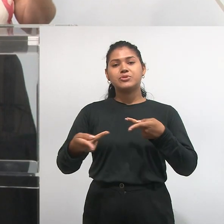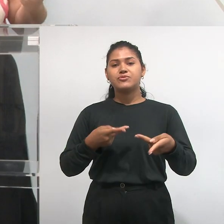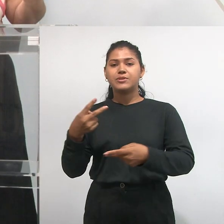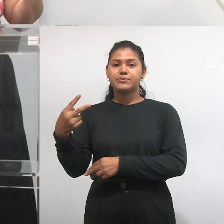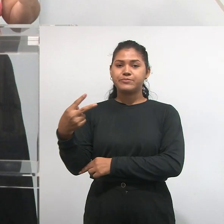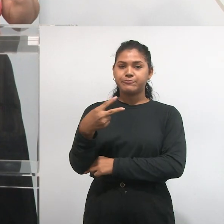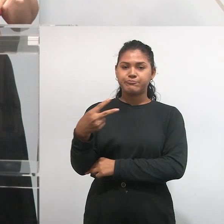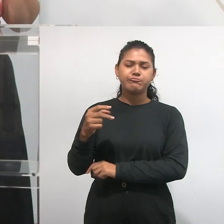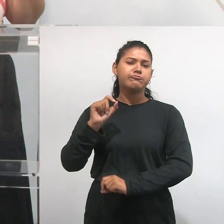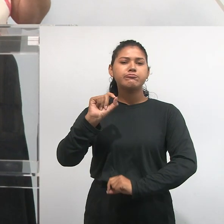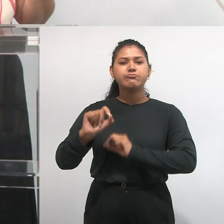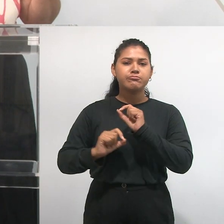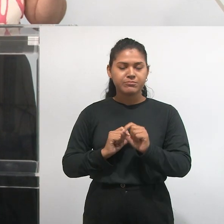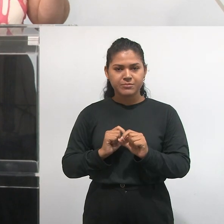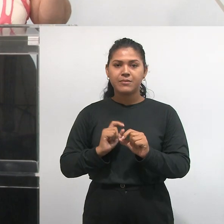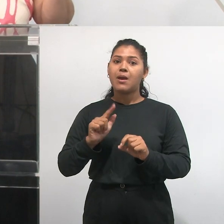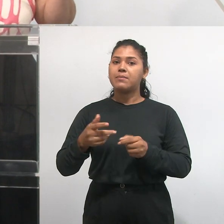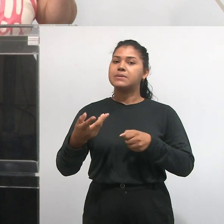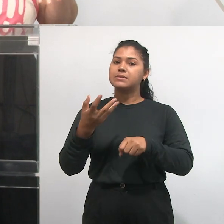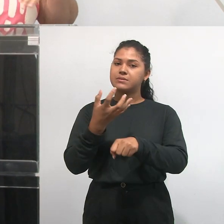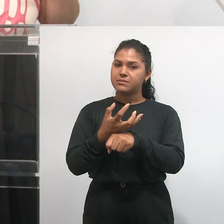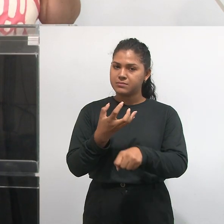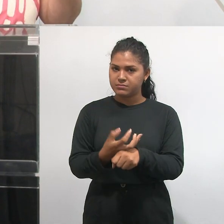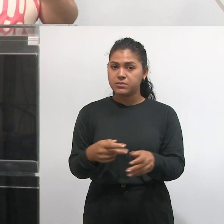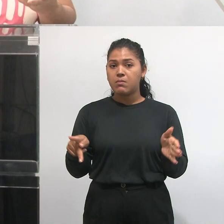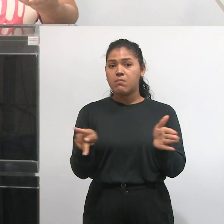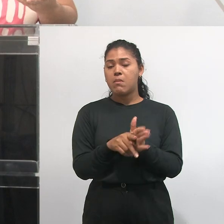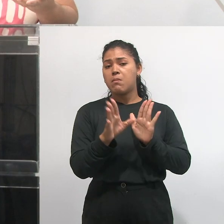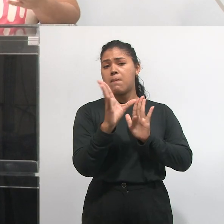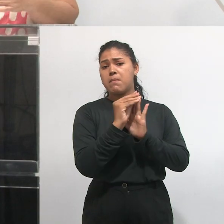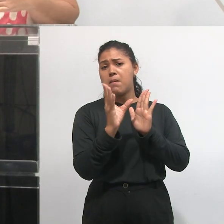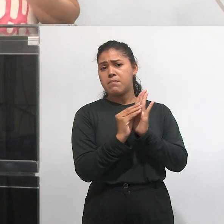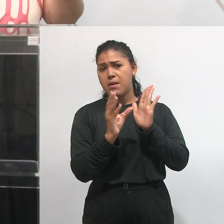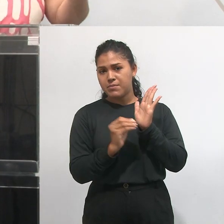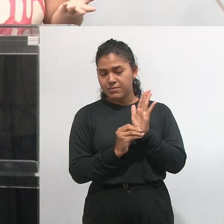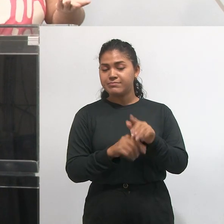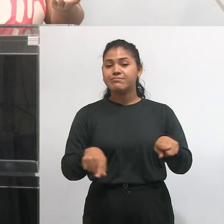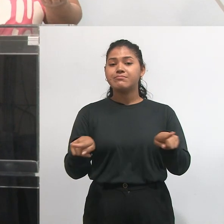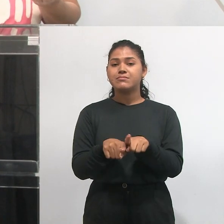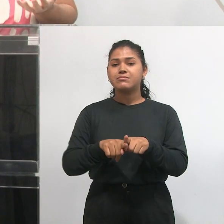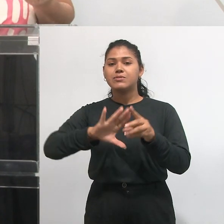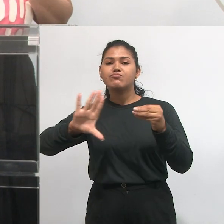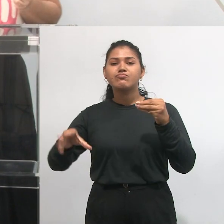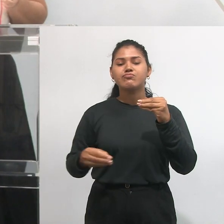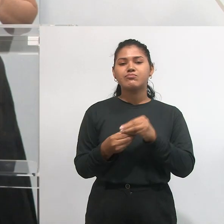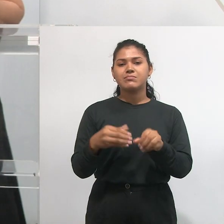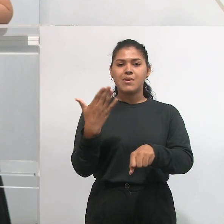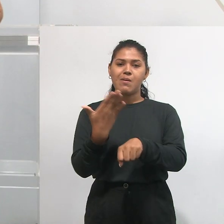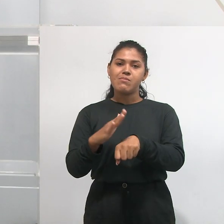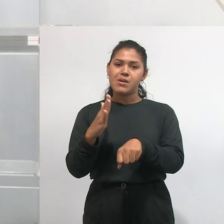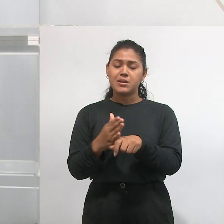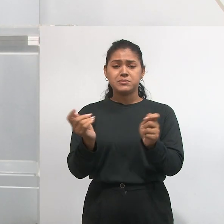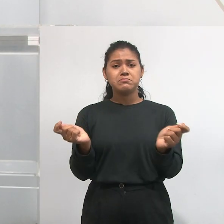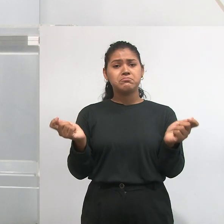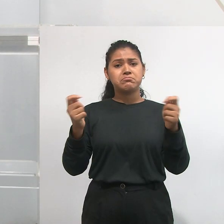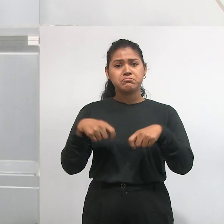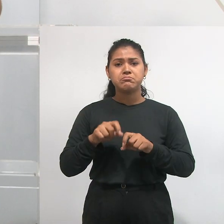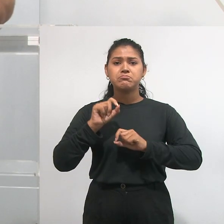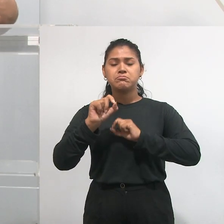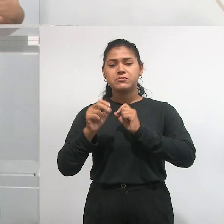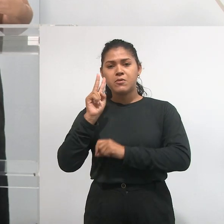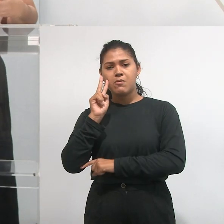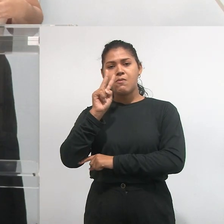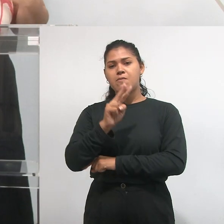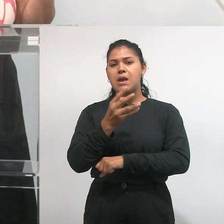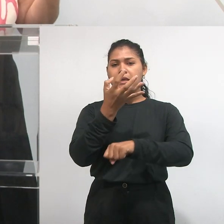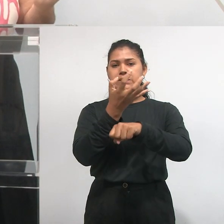uma disciplina dinâmica de conteúdos, é uma disciplina prática. Então, eu espero que você também esteja aí